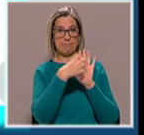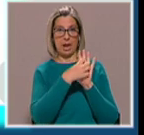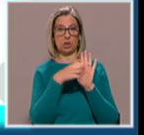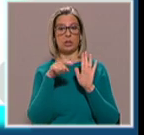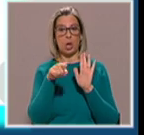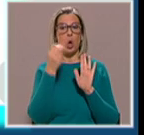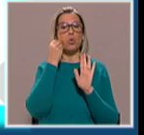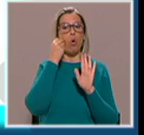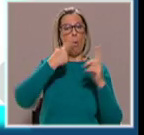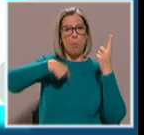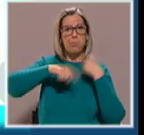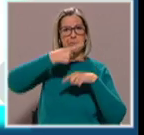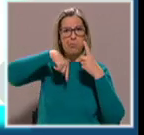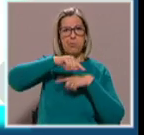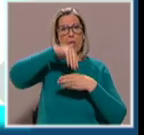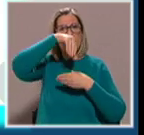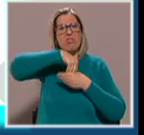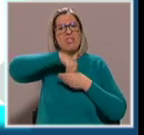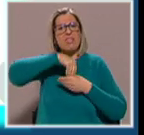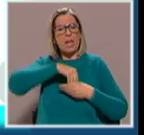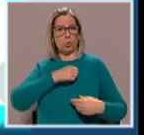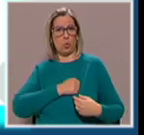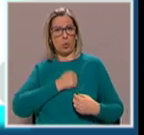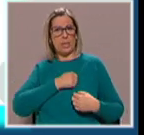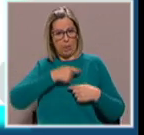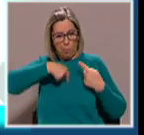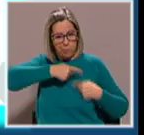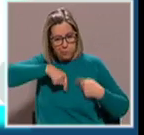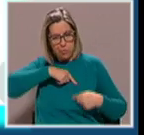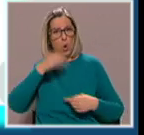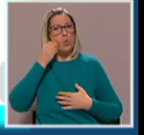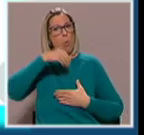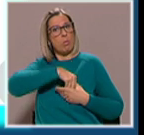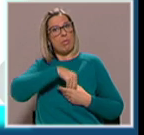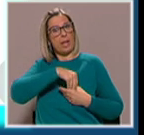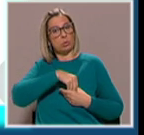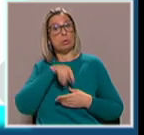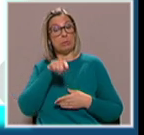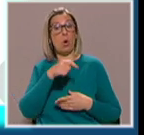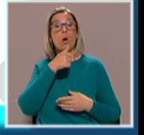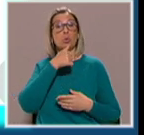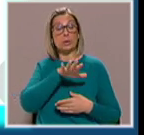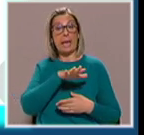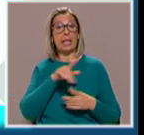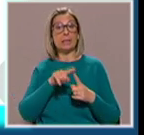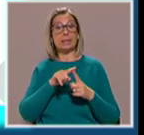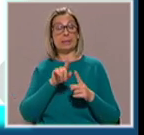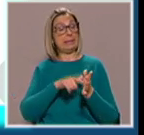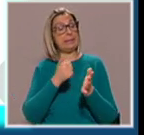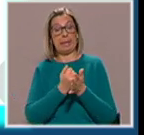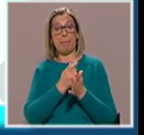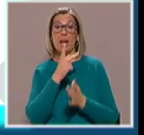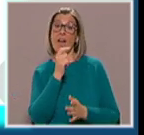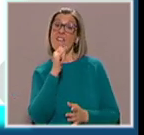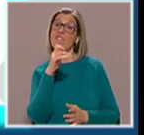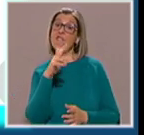da circulação ou do percurso que o sangue faz no interior do coração. Então, o sangue chega ao coração sempre pelas veias. Vocês conseguem ver